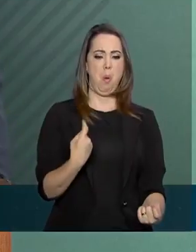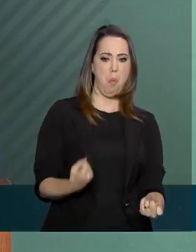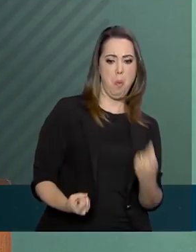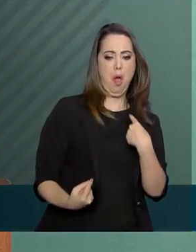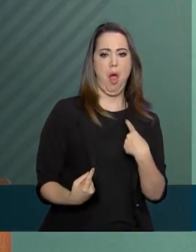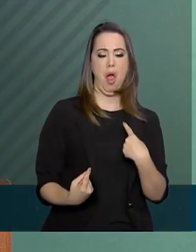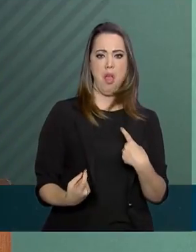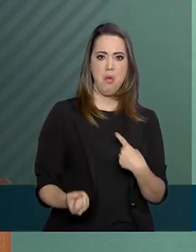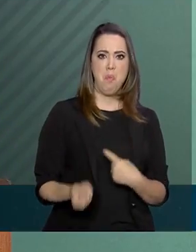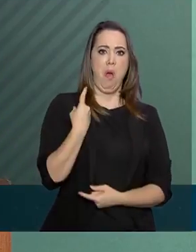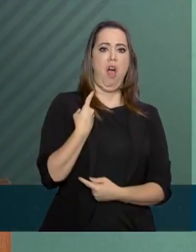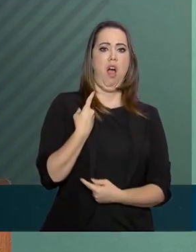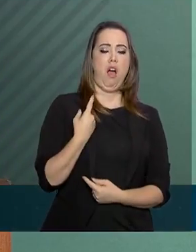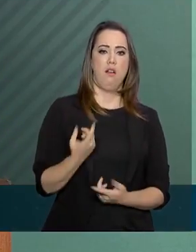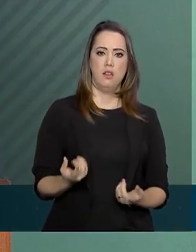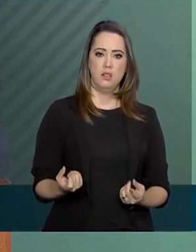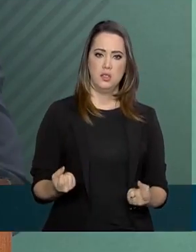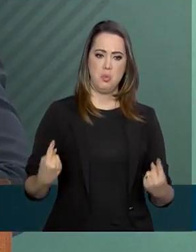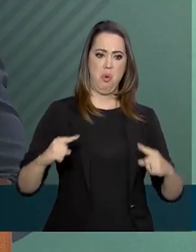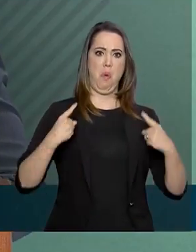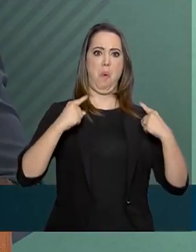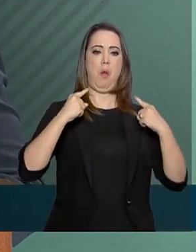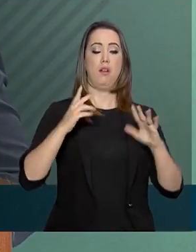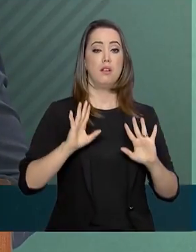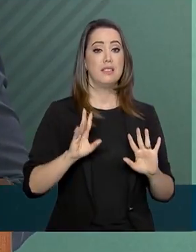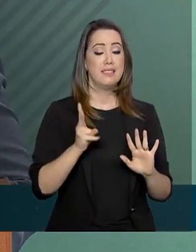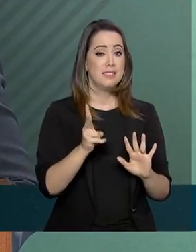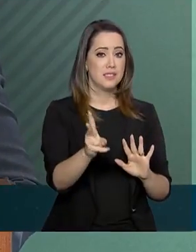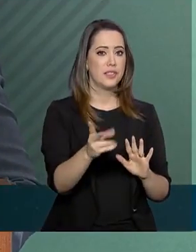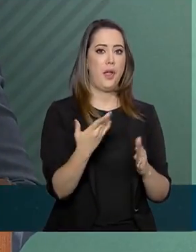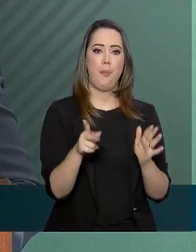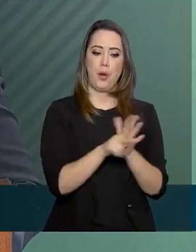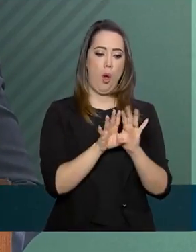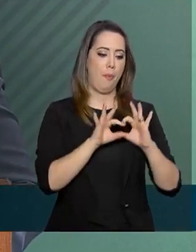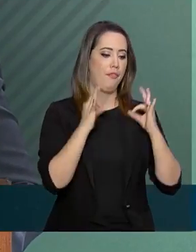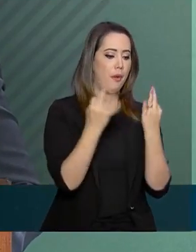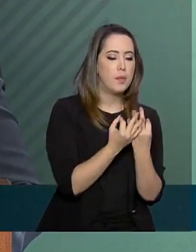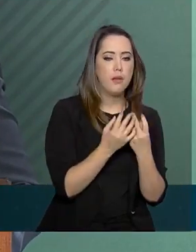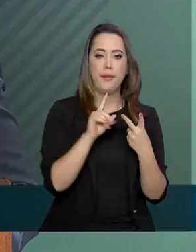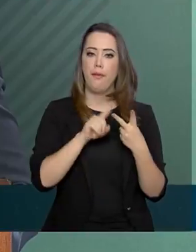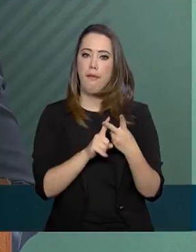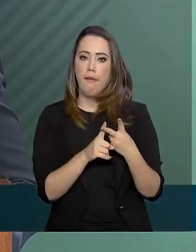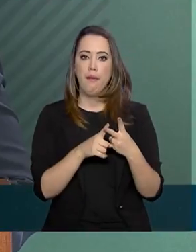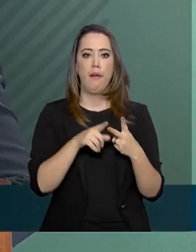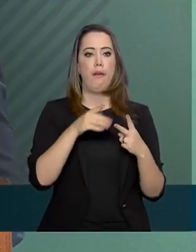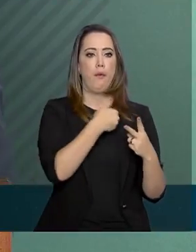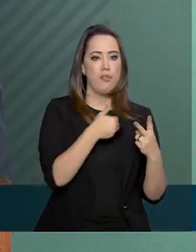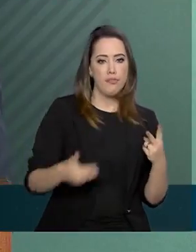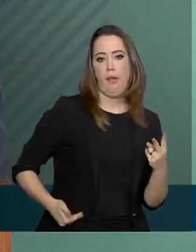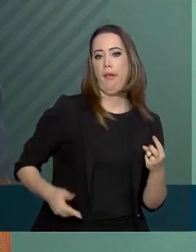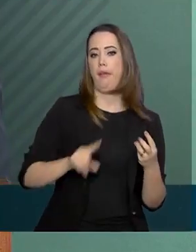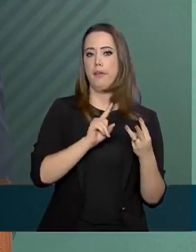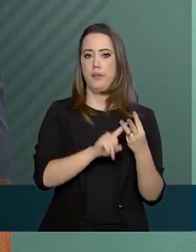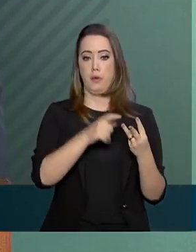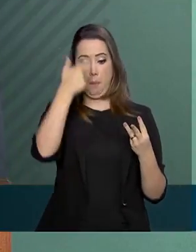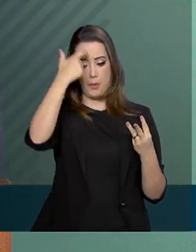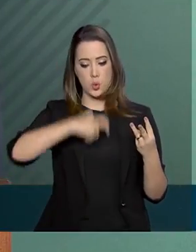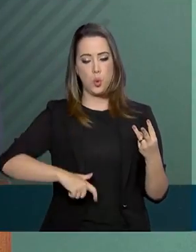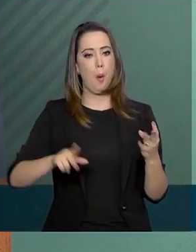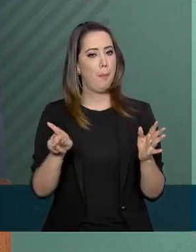pontos do projeto do governo pontos da sua característica pessoal de ser humano nós temos que entender